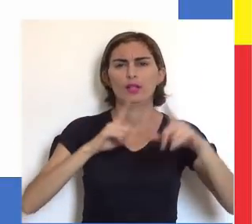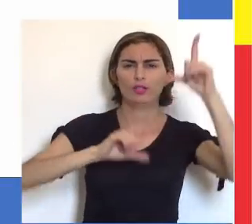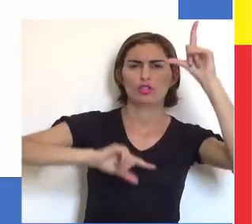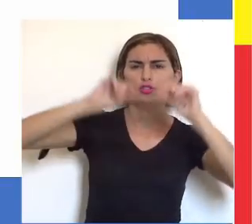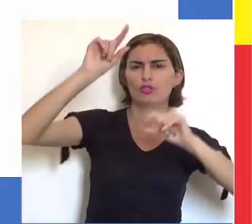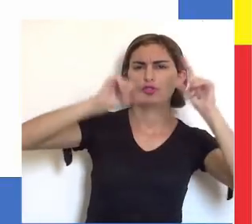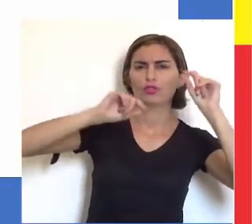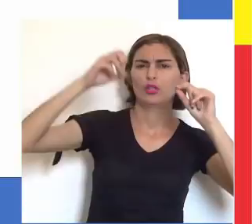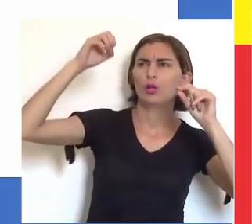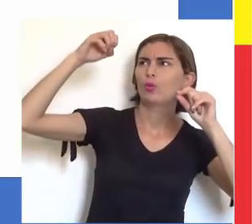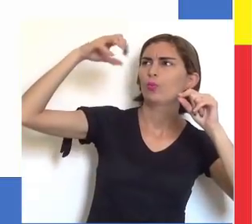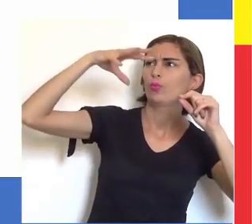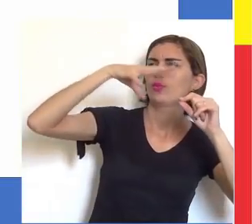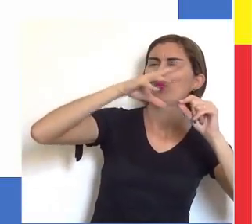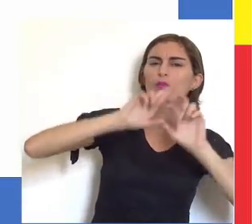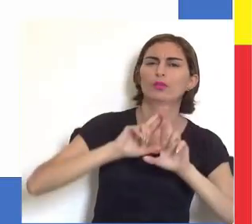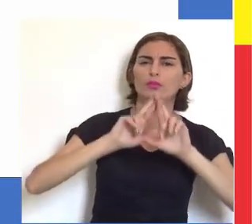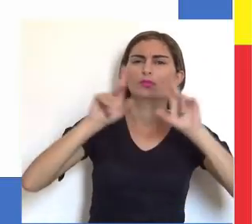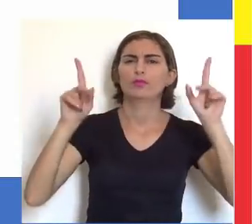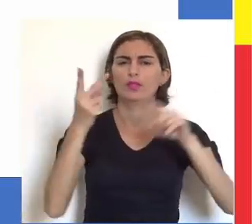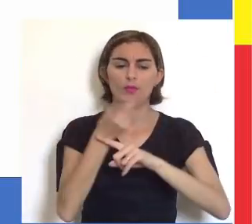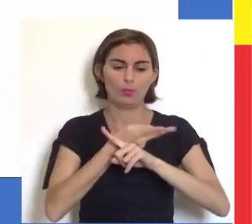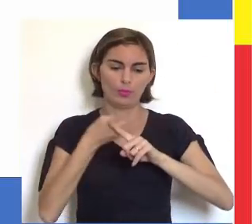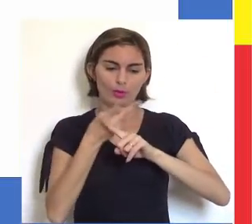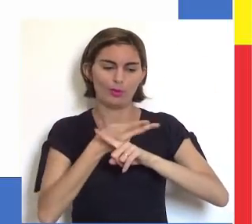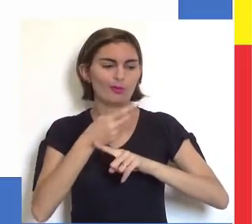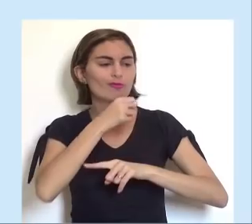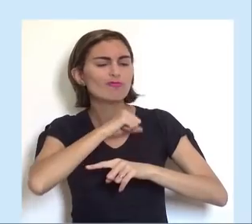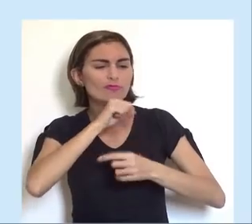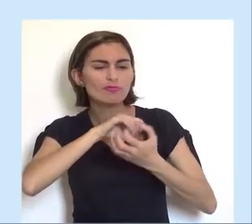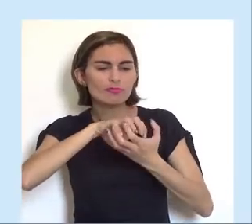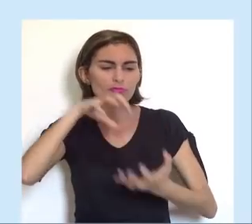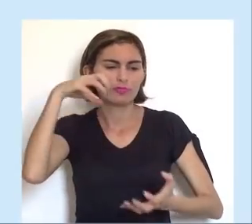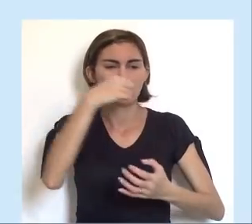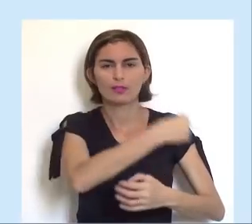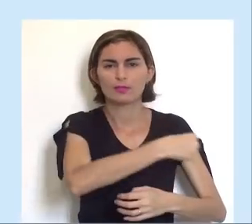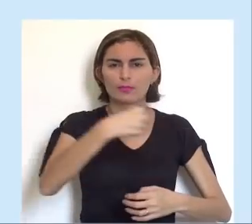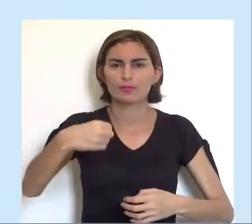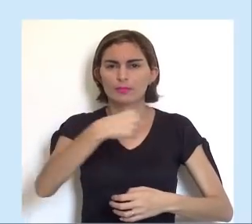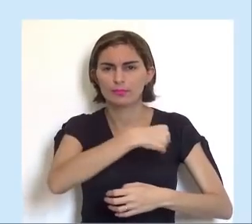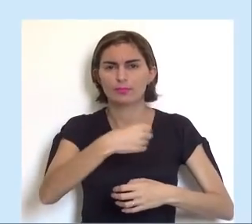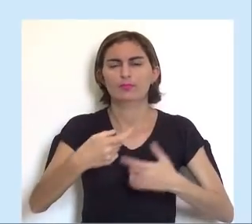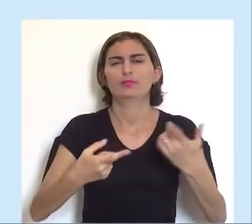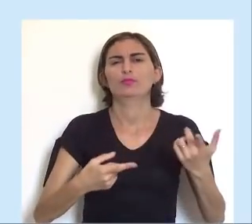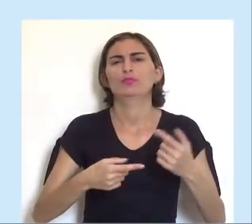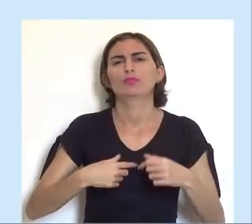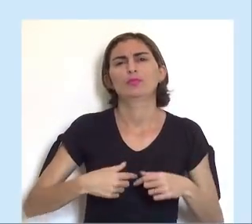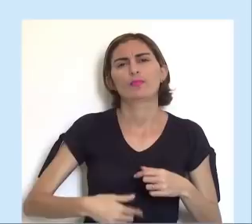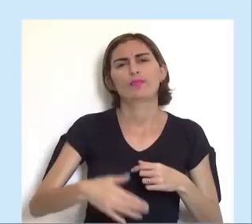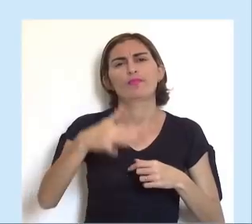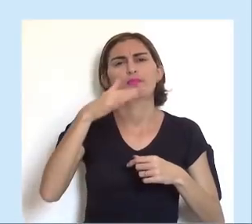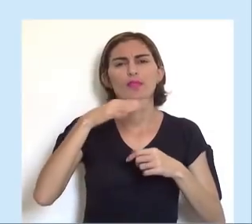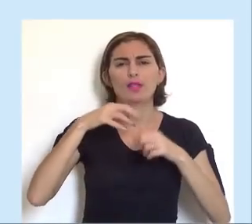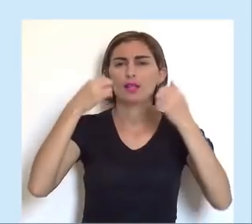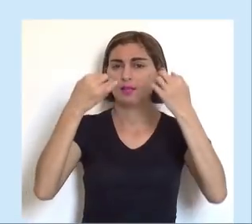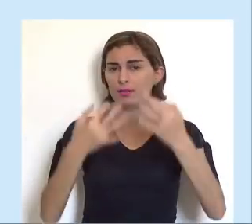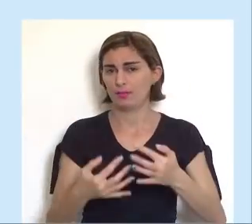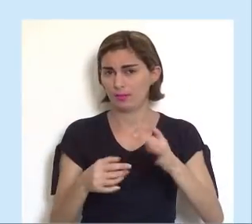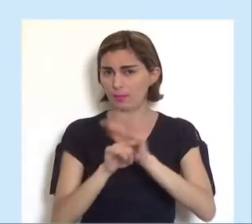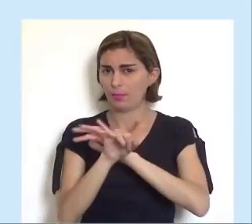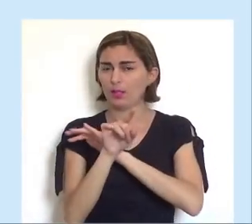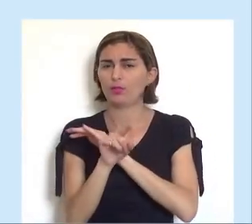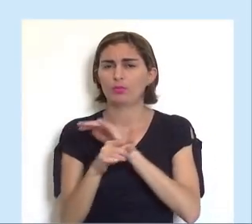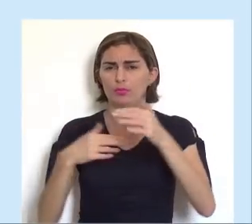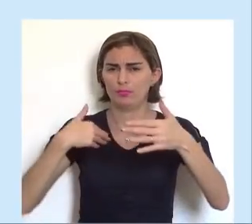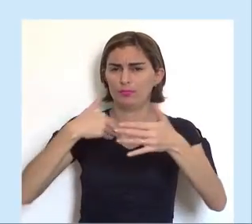maneira diferente, ainda à procura do velho pastor. Sem mais delongas, a gente já vai passar logo para aquilo que eu já